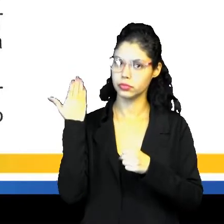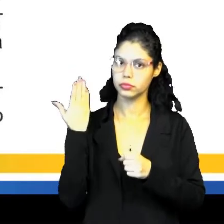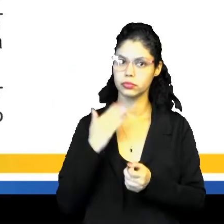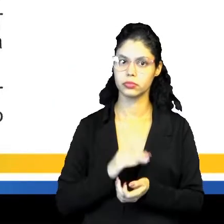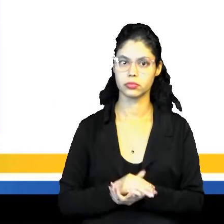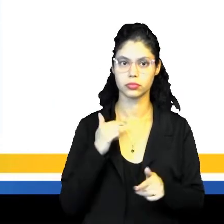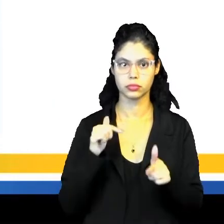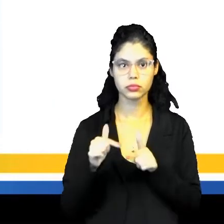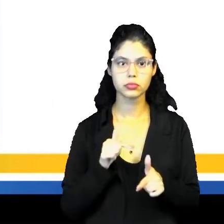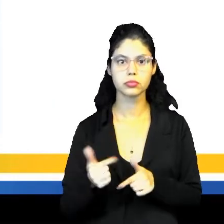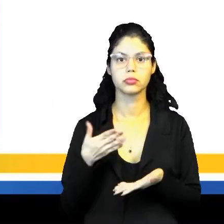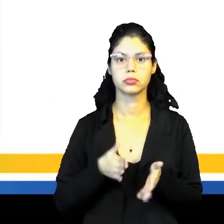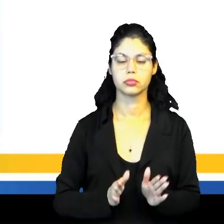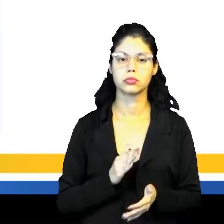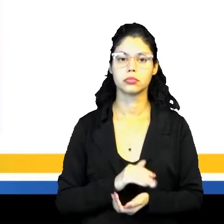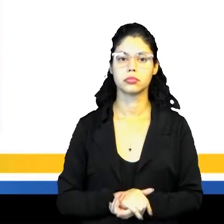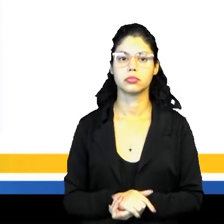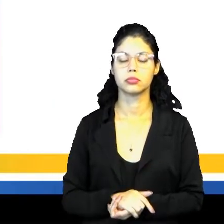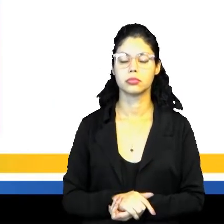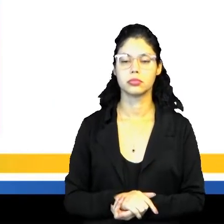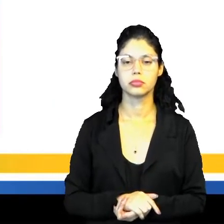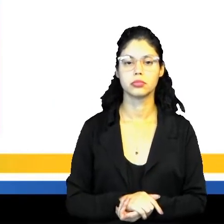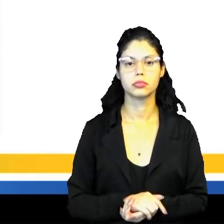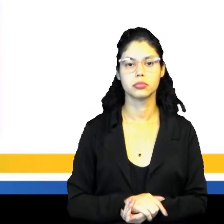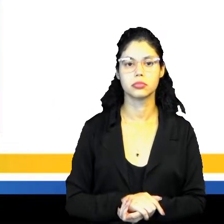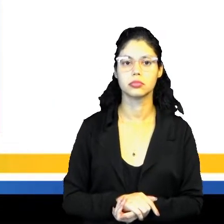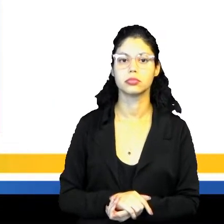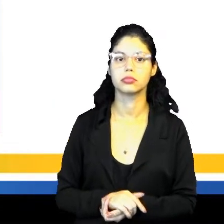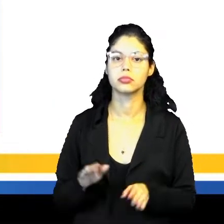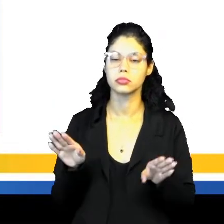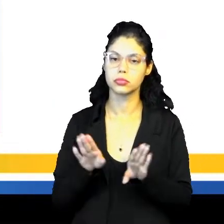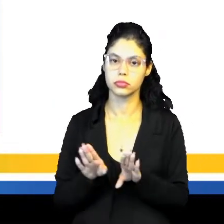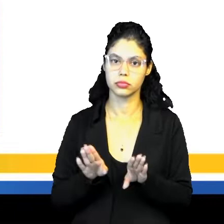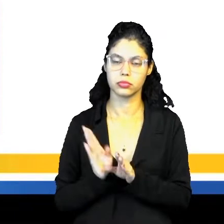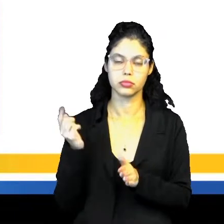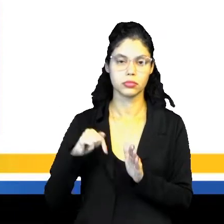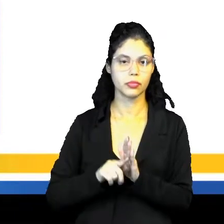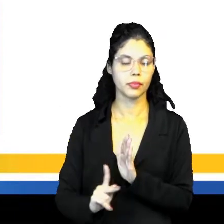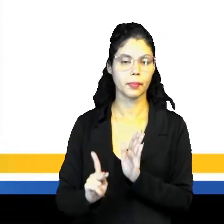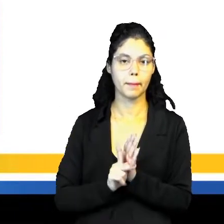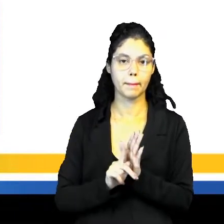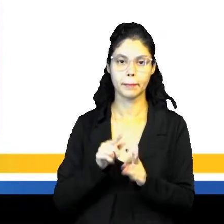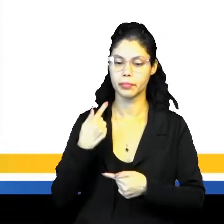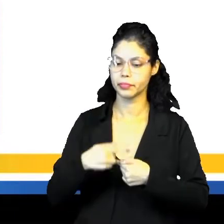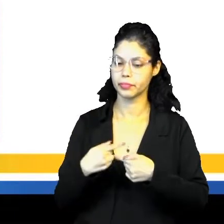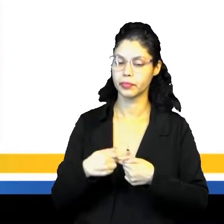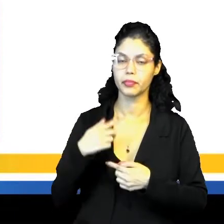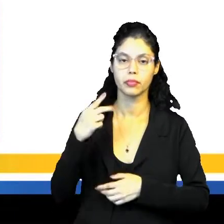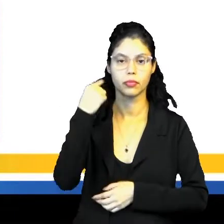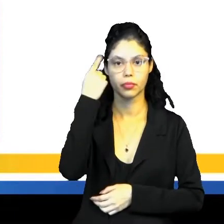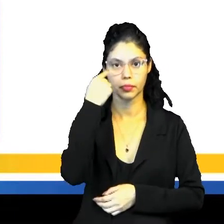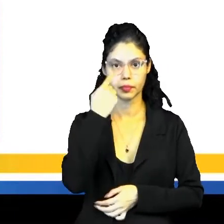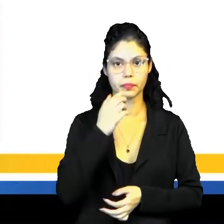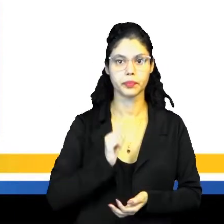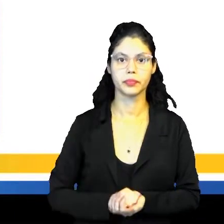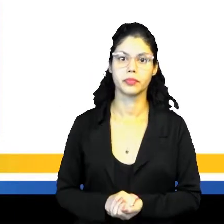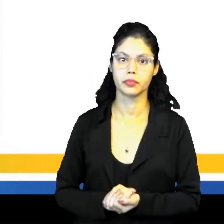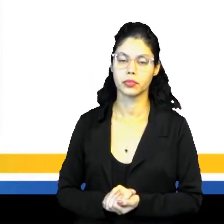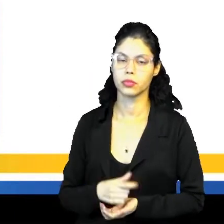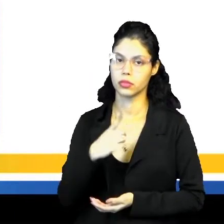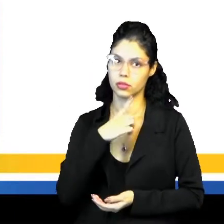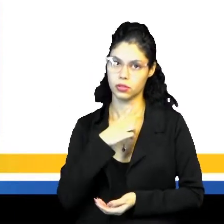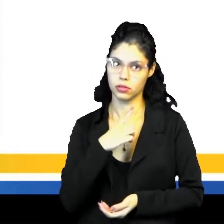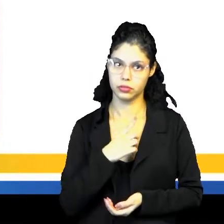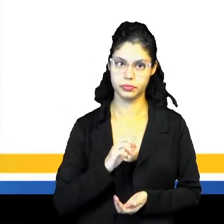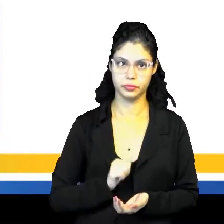tá? Trabalhou, nasceu, tá? Então, pessoal, dentro da gramática normativa da língua espanhola,